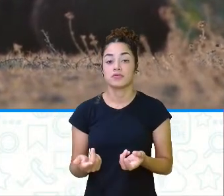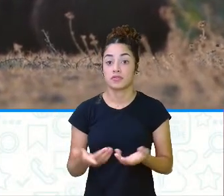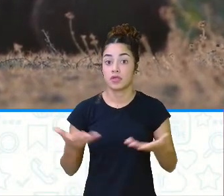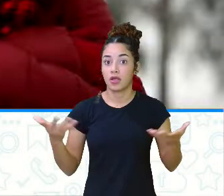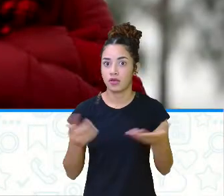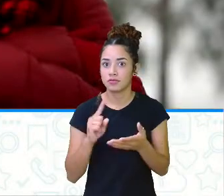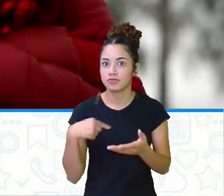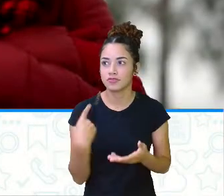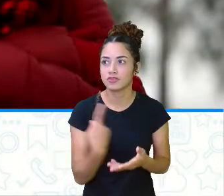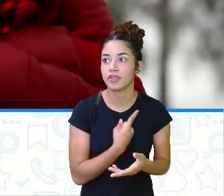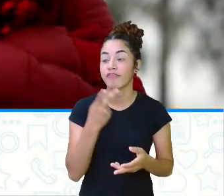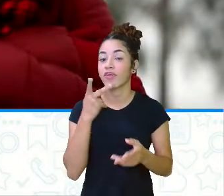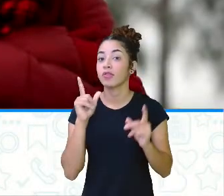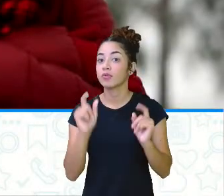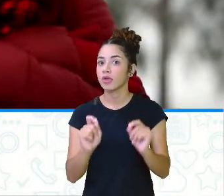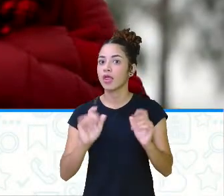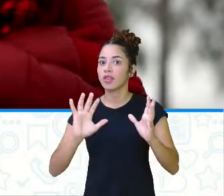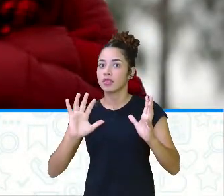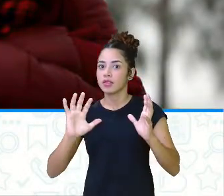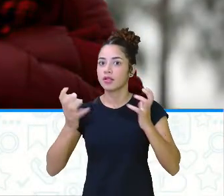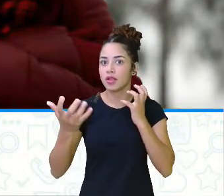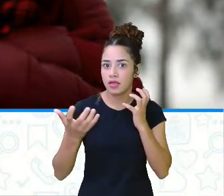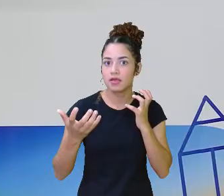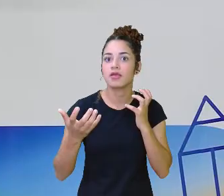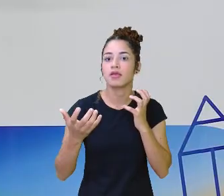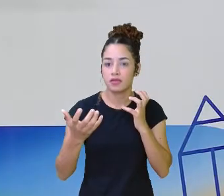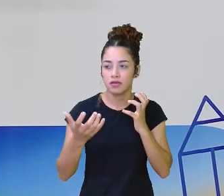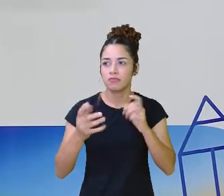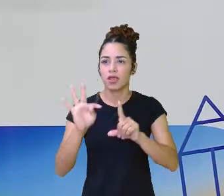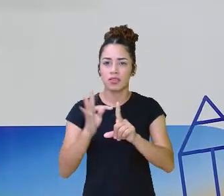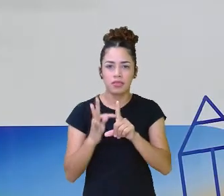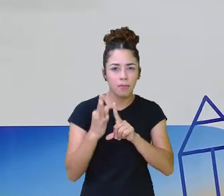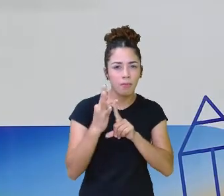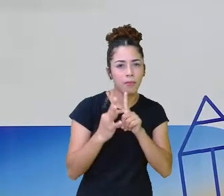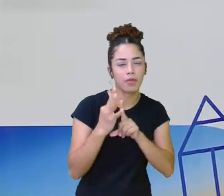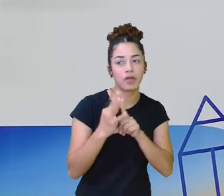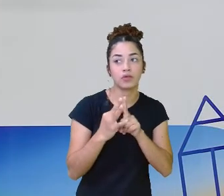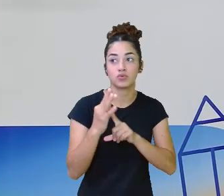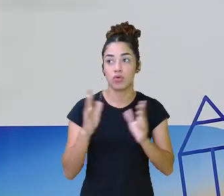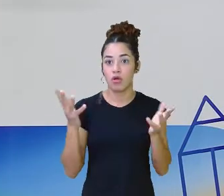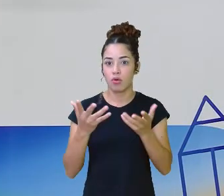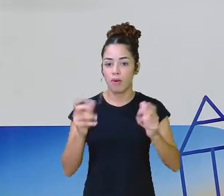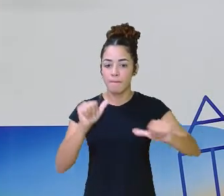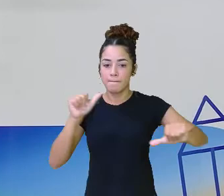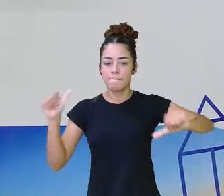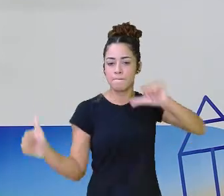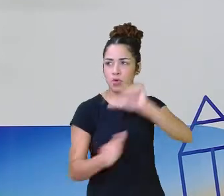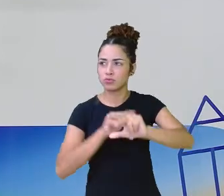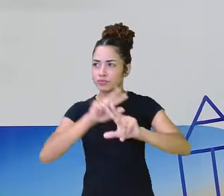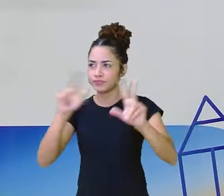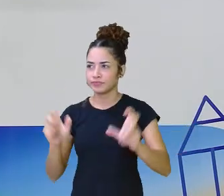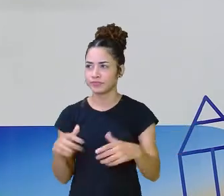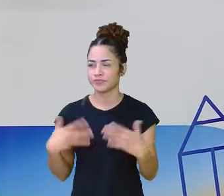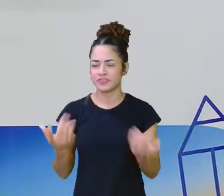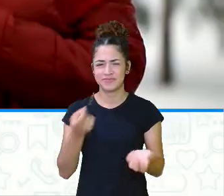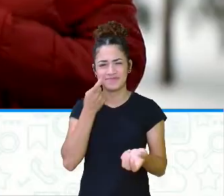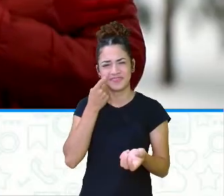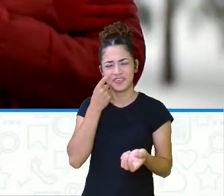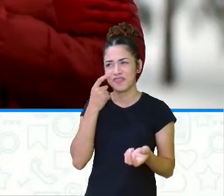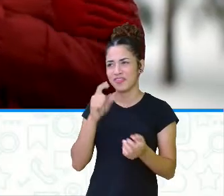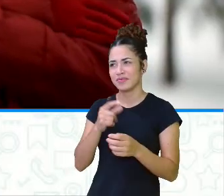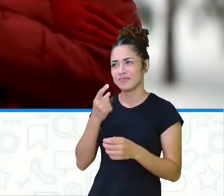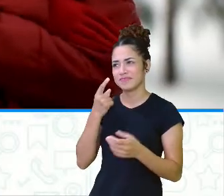de clima, vamos falar de temperatura e vamos mudar o foco agora para a nossa aula. Se eu ver essa foto aqui, o que é que vocês